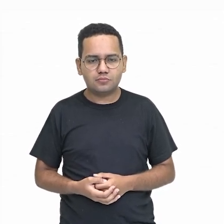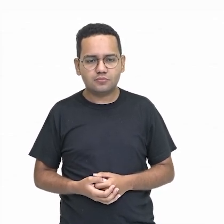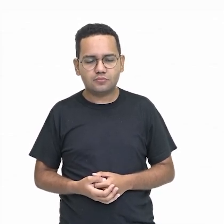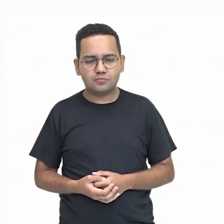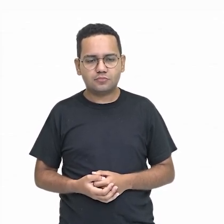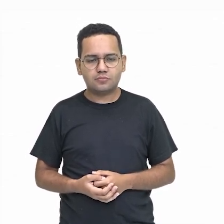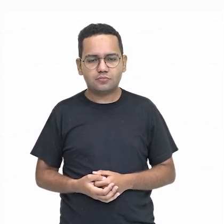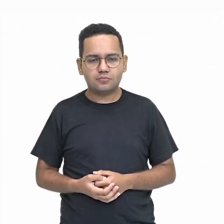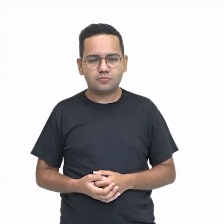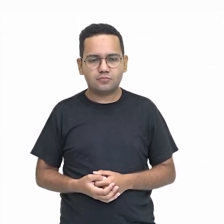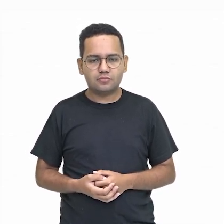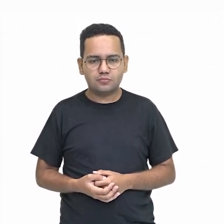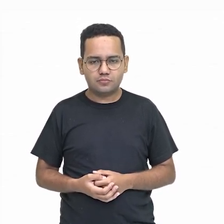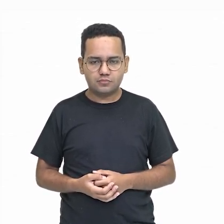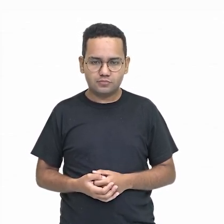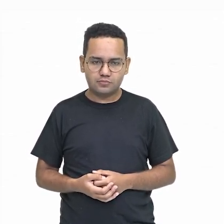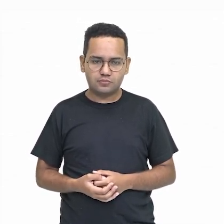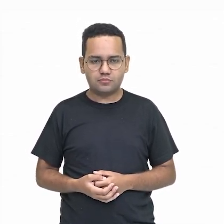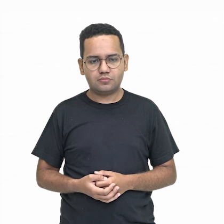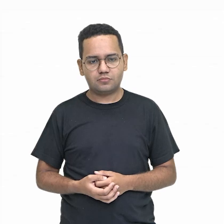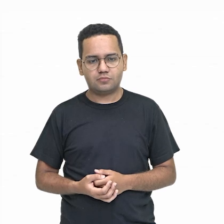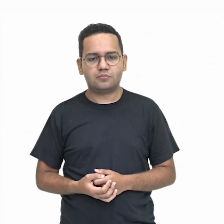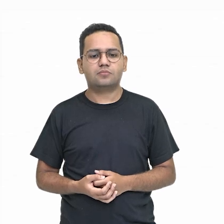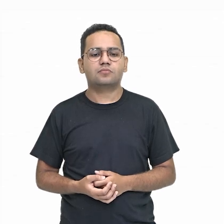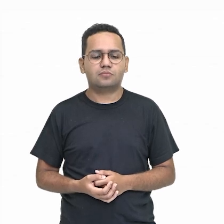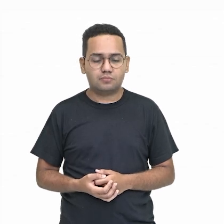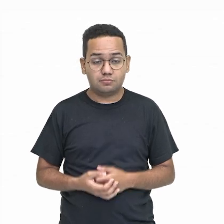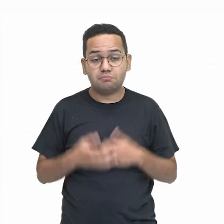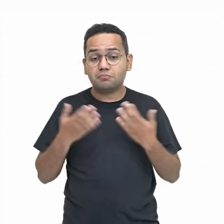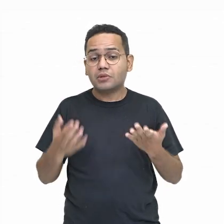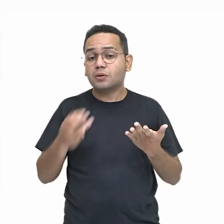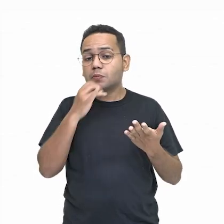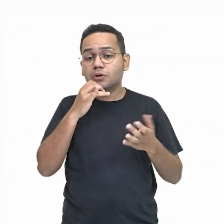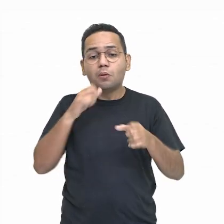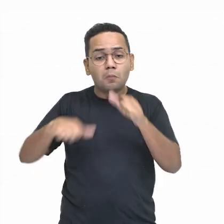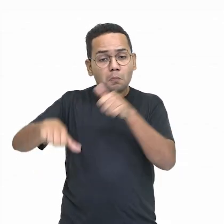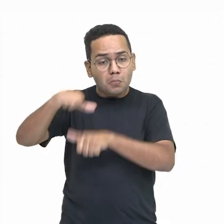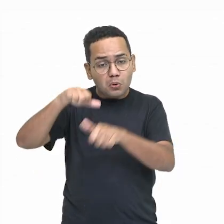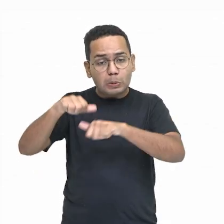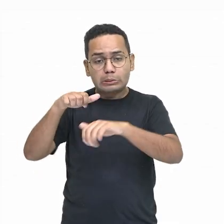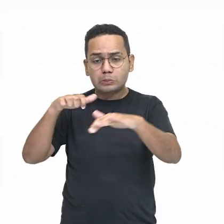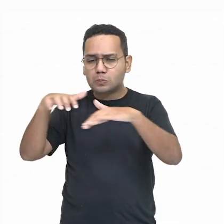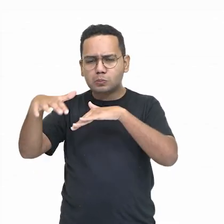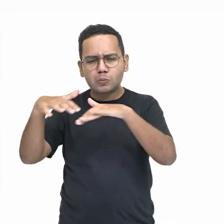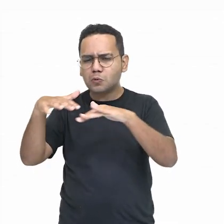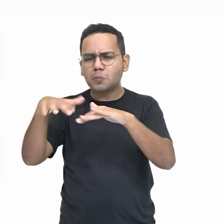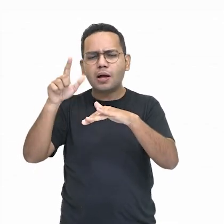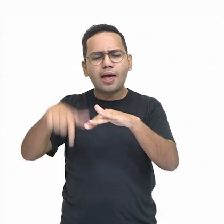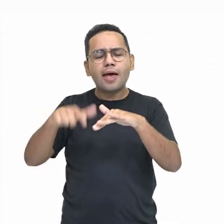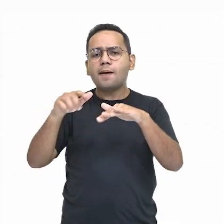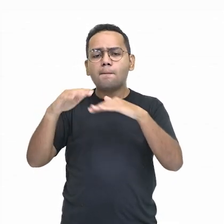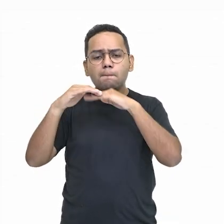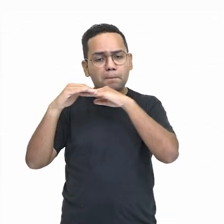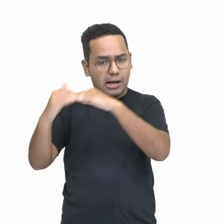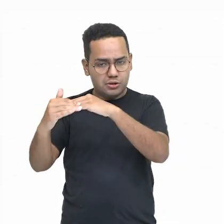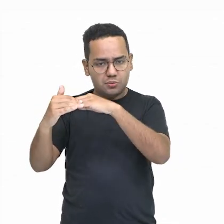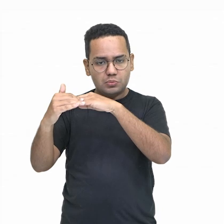é produzida na direção de linha reta na qual aquela força é aplicada. Aí, o que quer